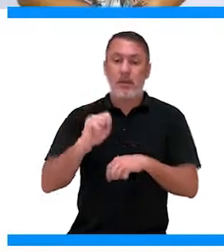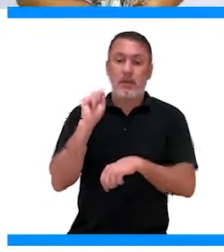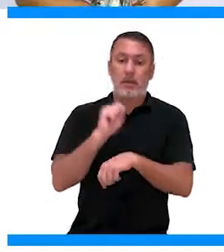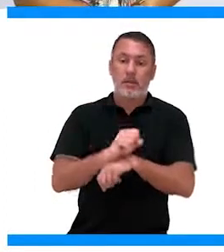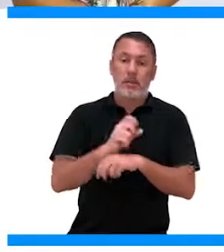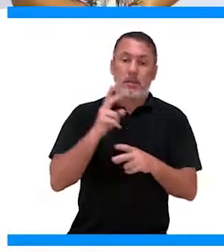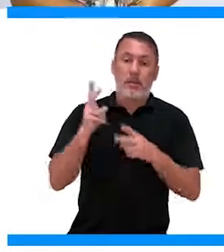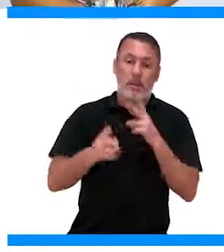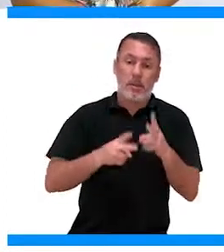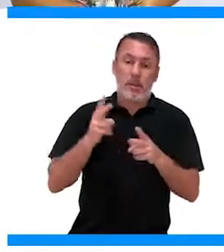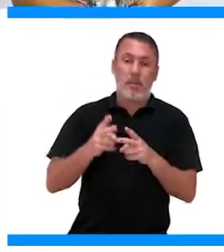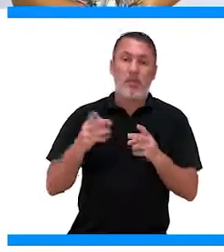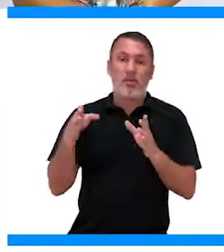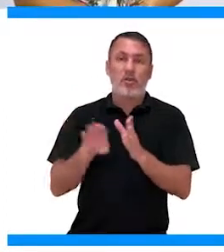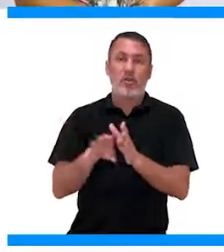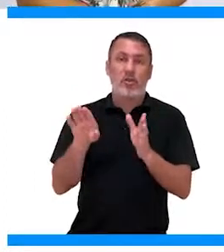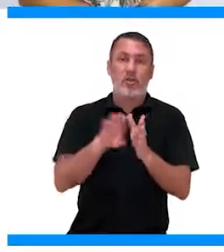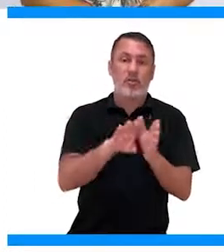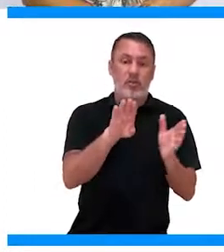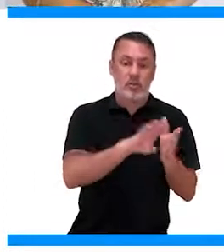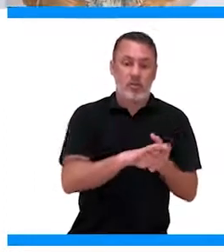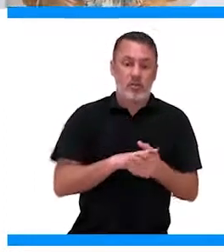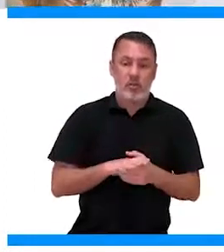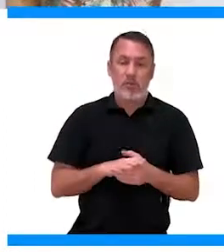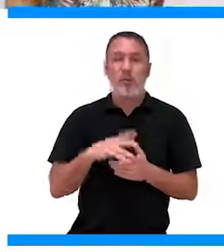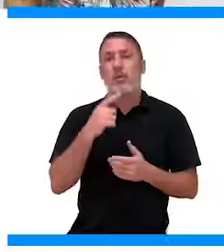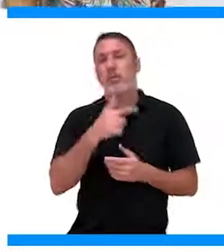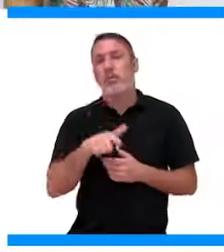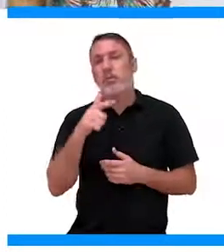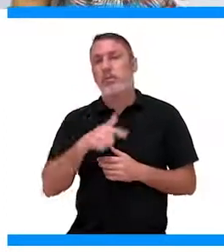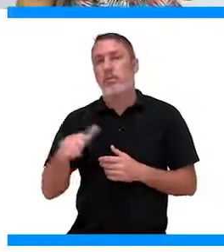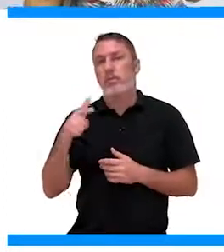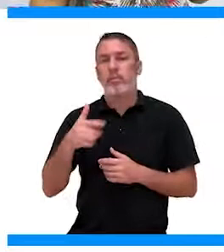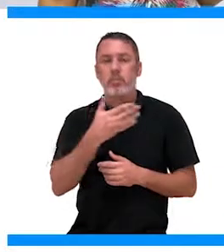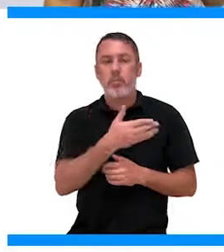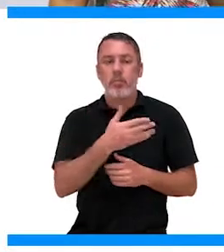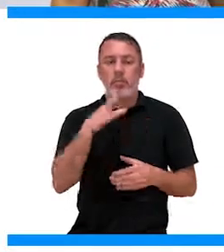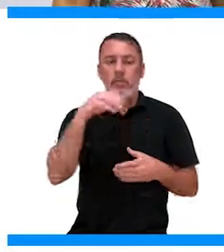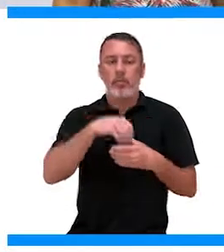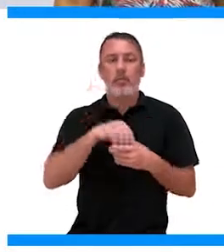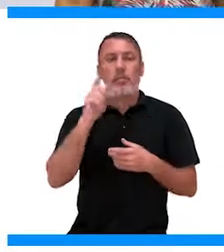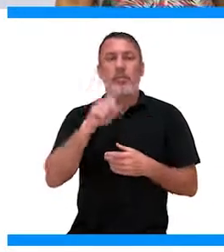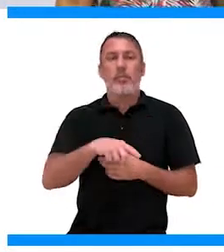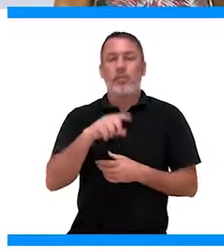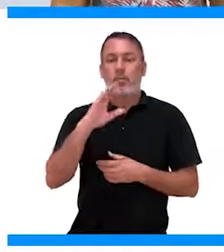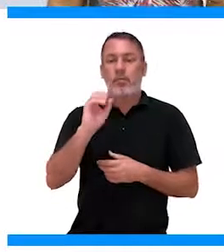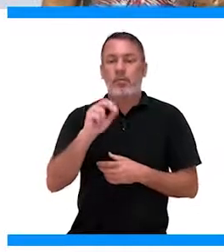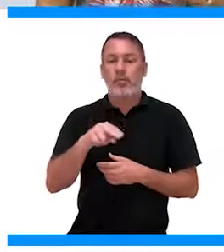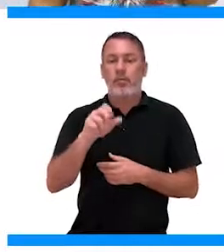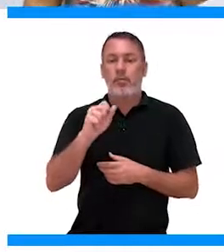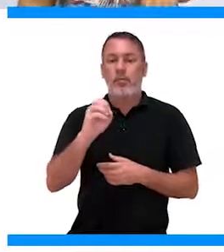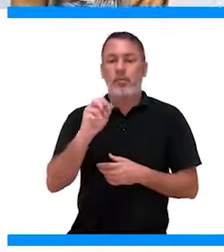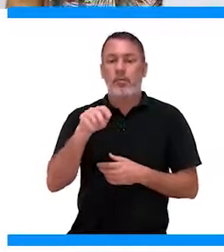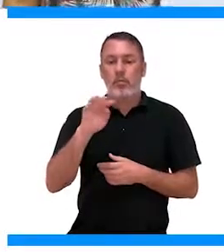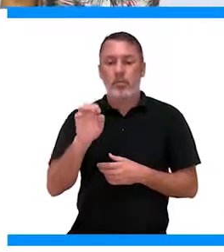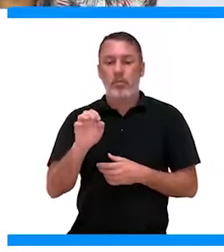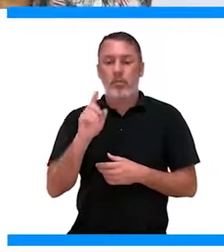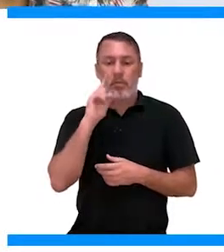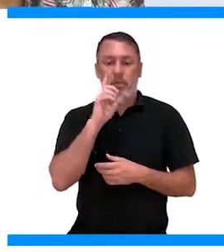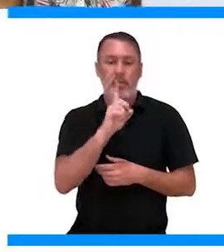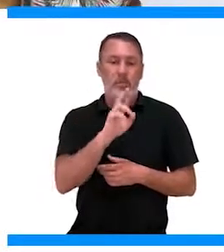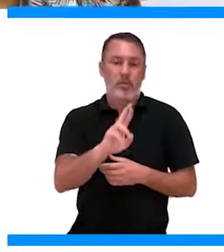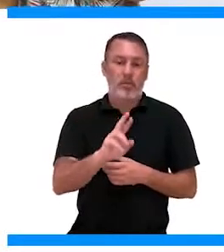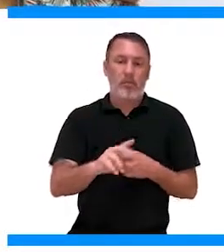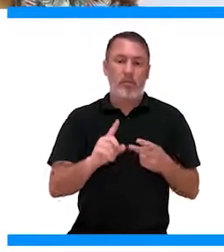trem, que já vem, que já vem, que já vem. Eu tenho uma repetição aí da consoante DR, da